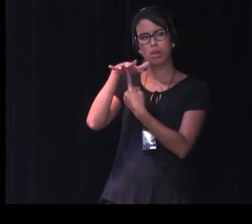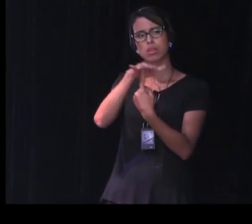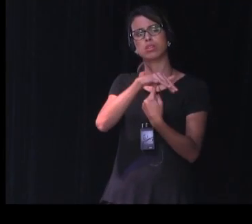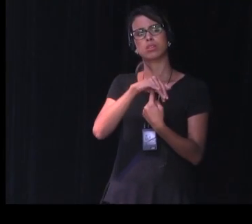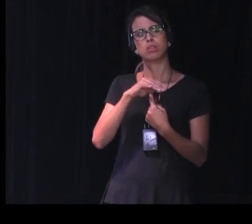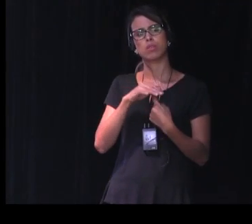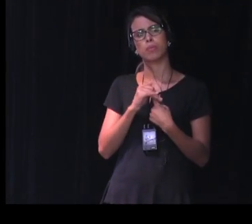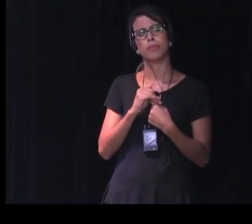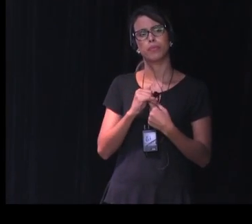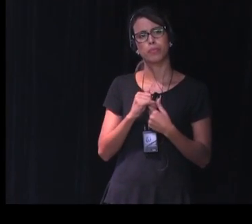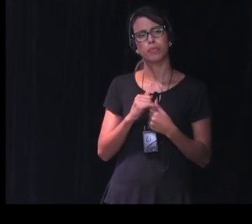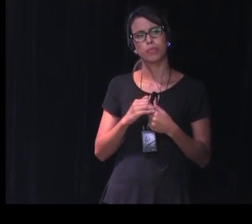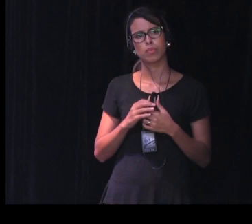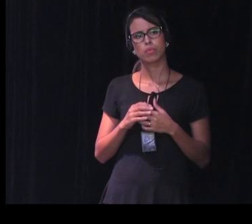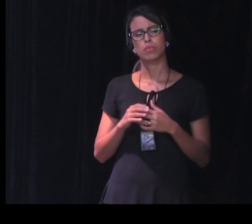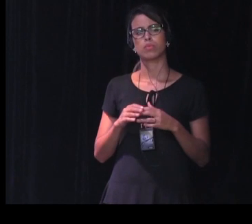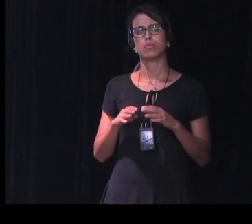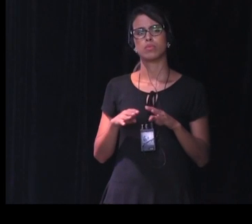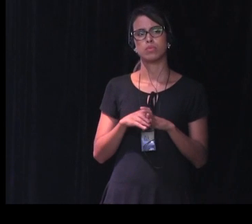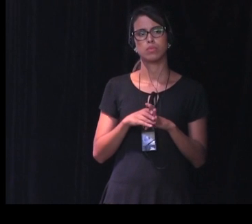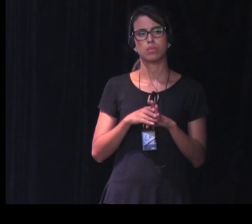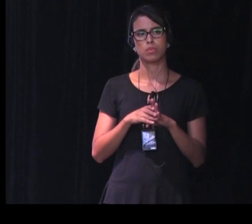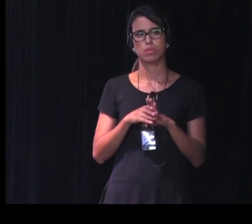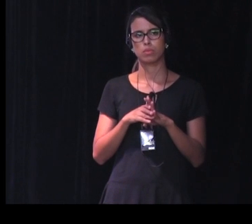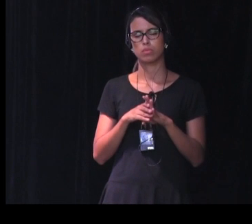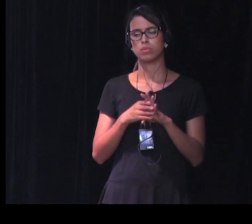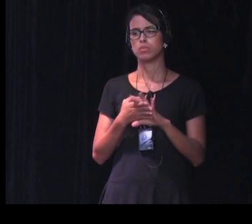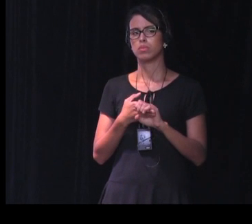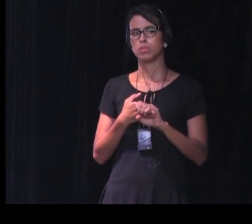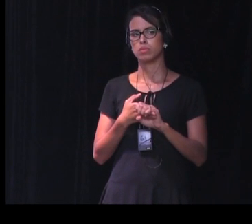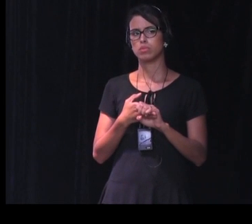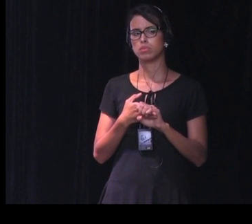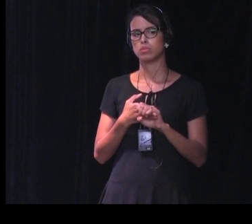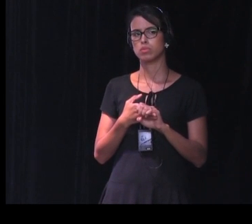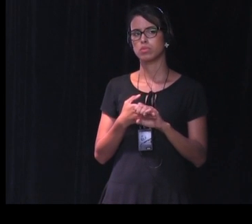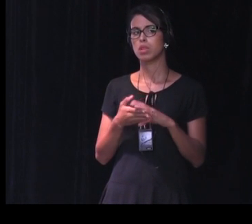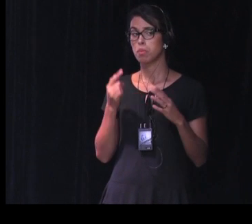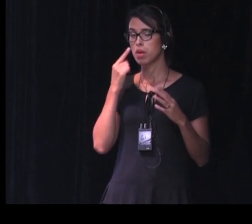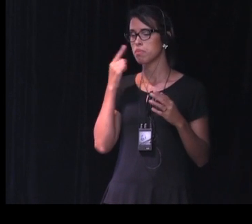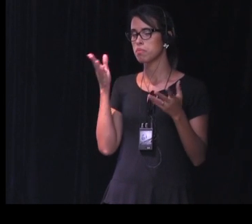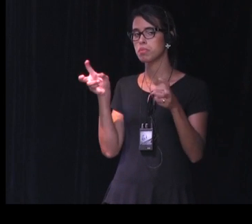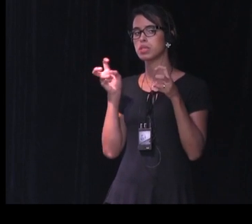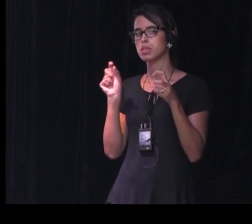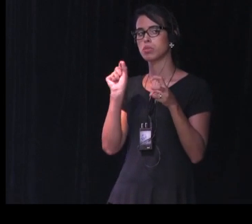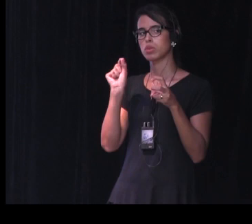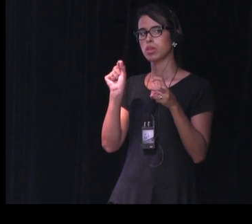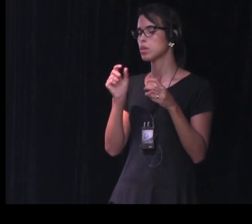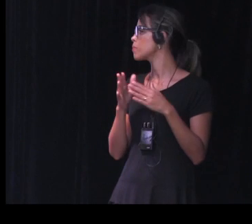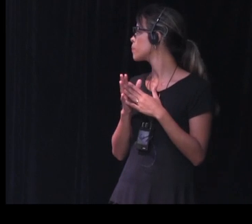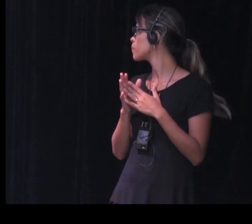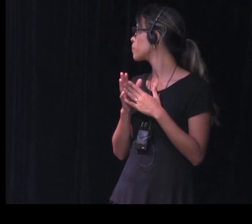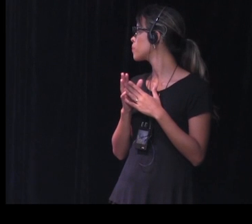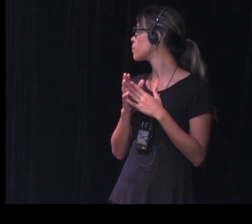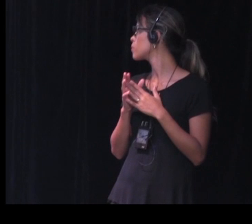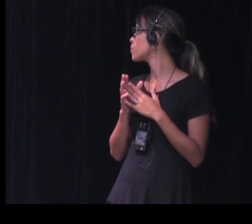dia, como o Parque Bacul ou o Alcantarilla, lá em cima em Las Condes. Mas vocês